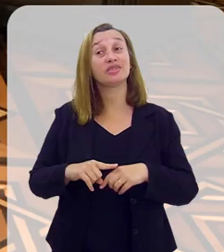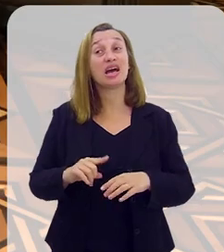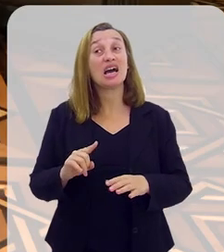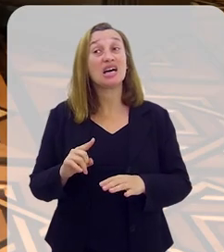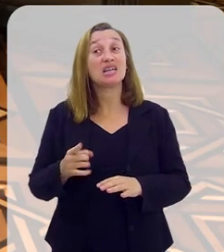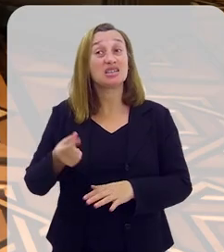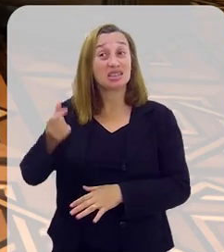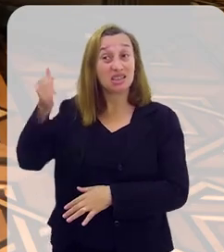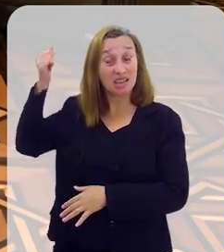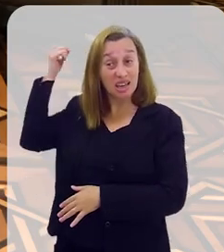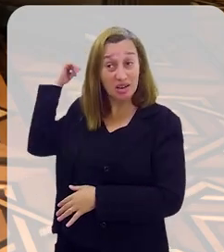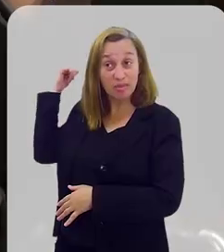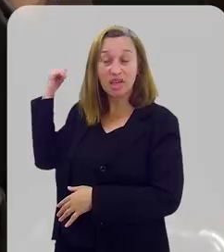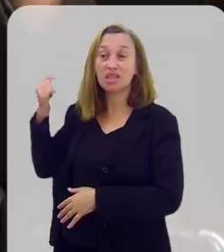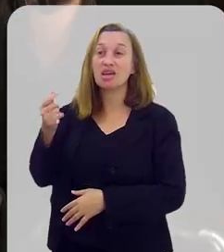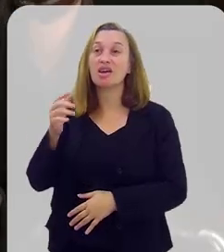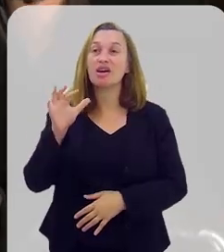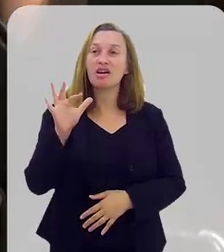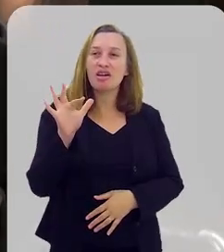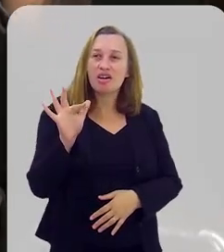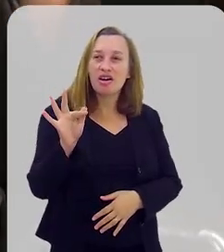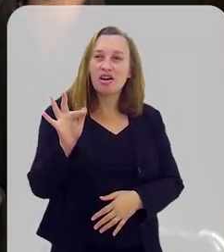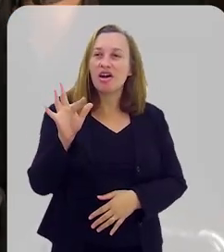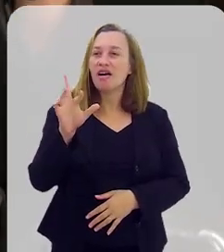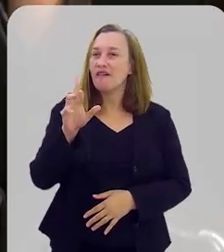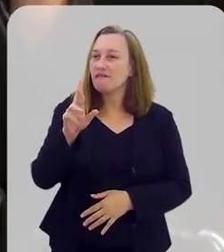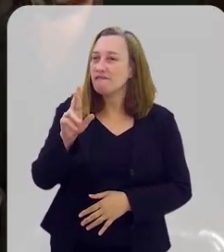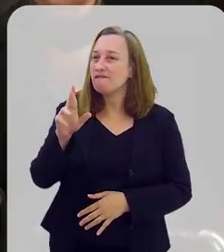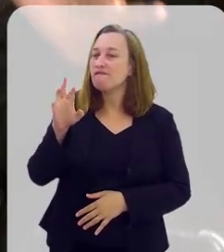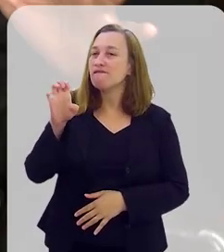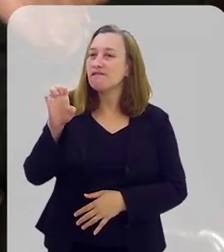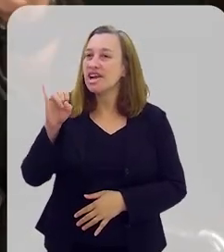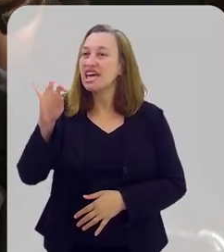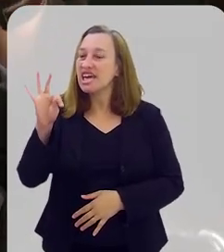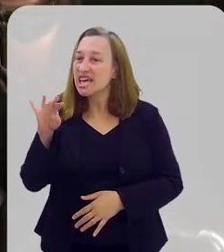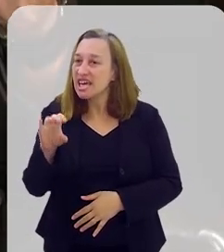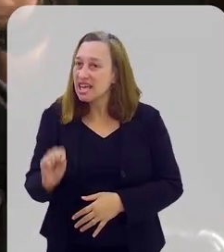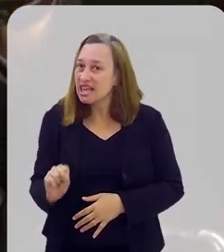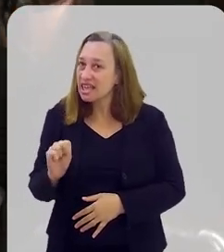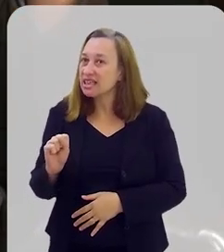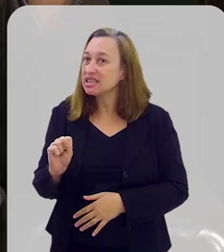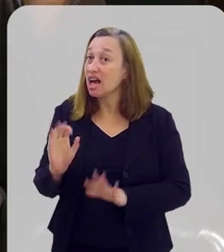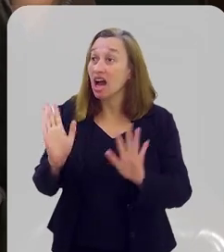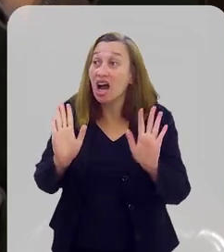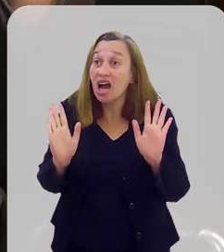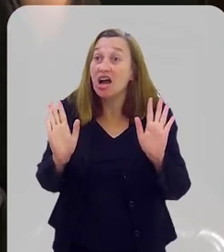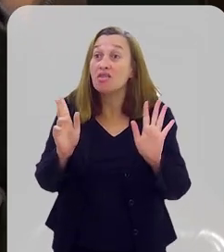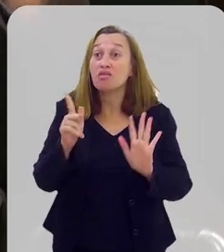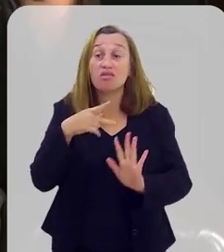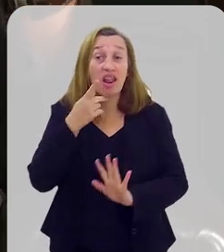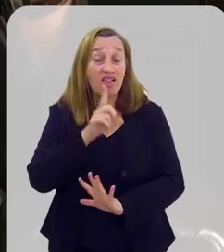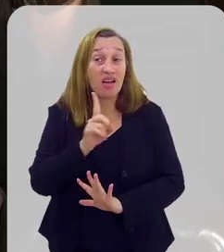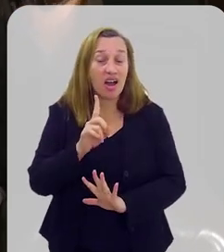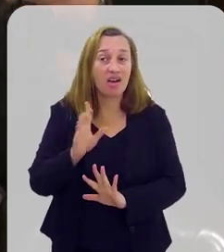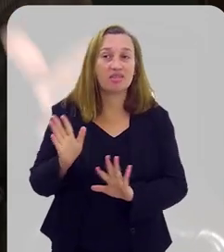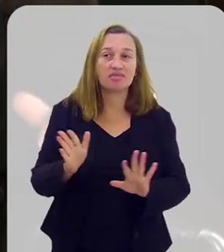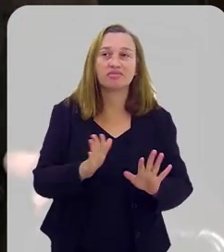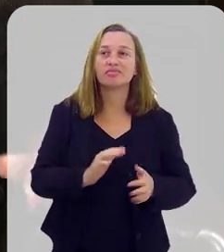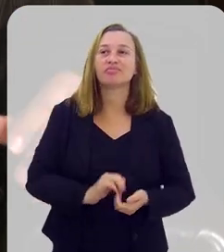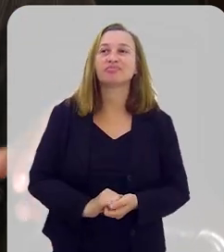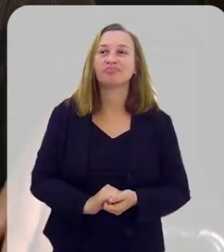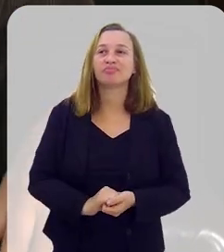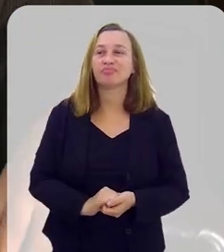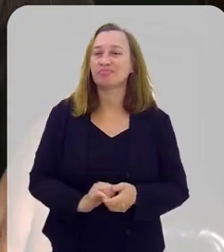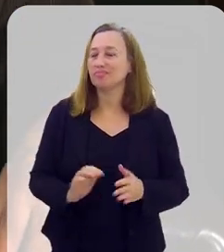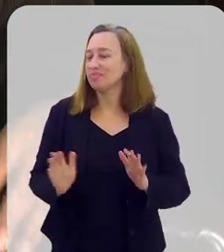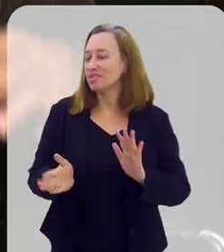Freitas antigamente Freitas era aquele cara que hã vou falar não para não ter mais fre Hã